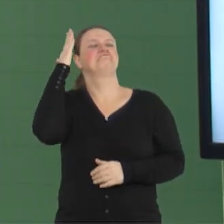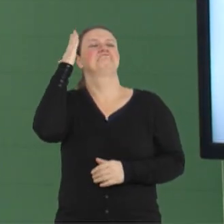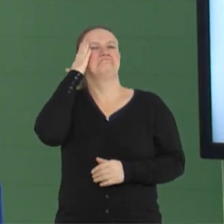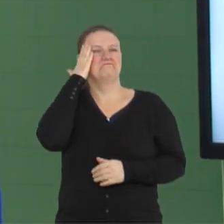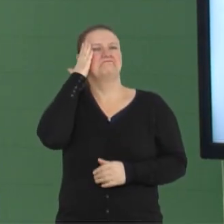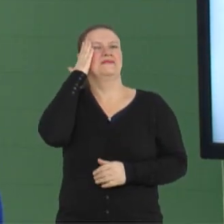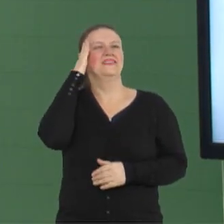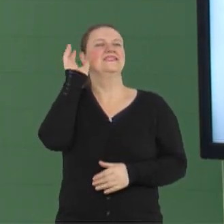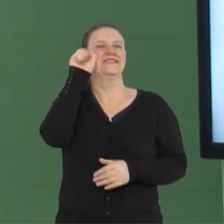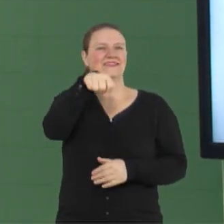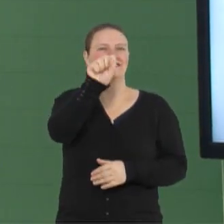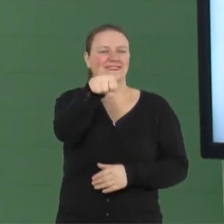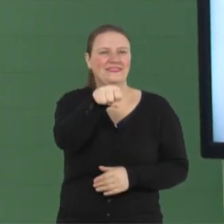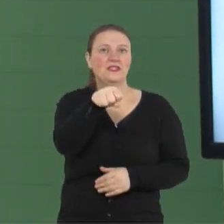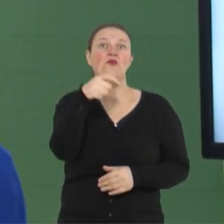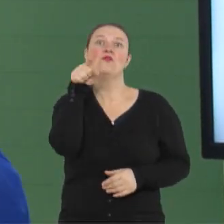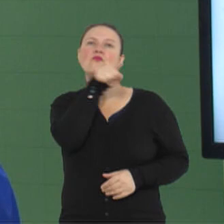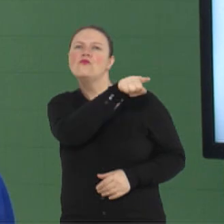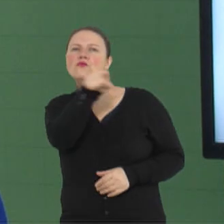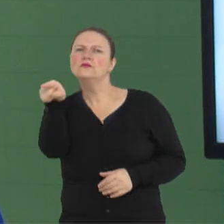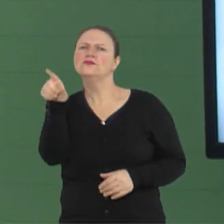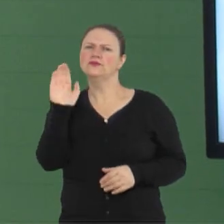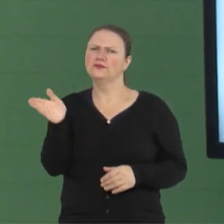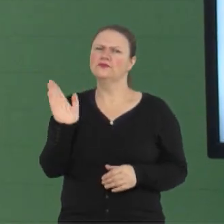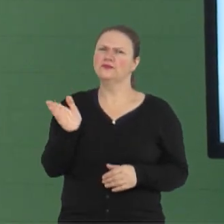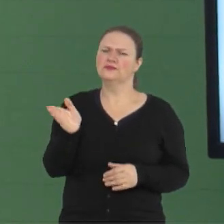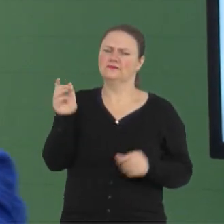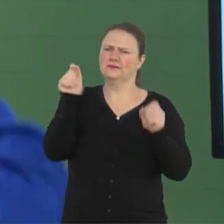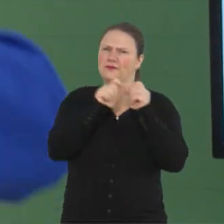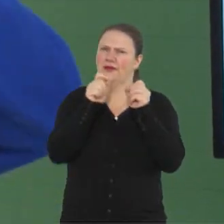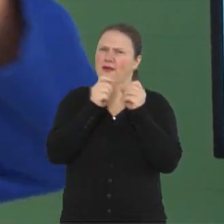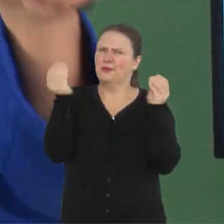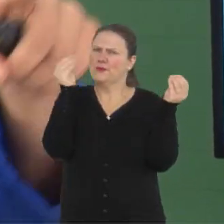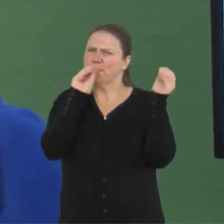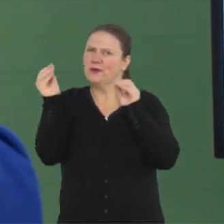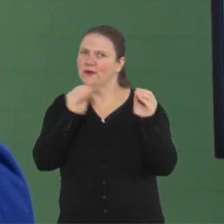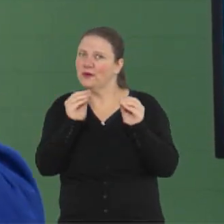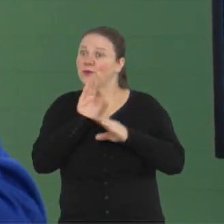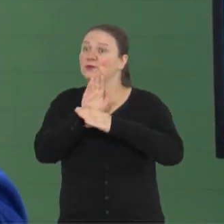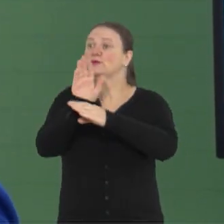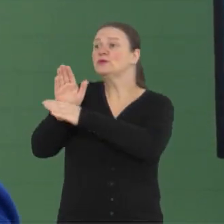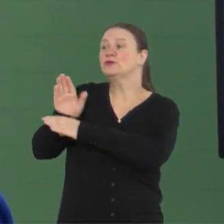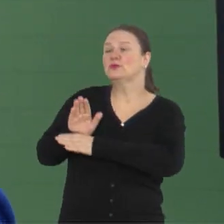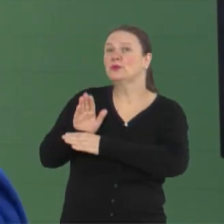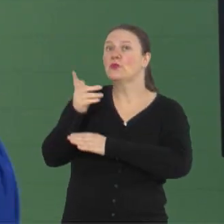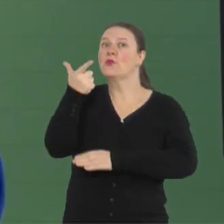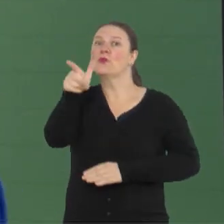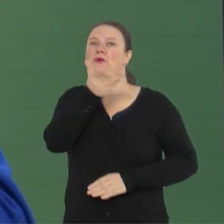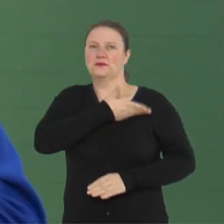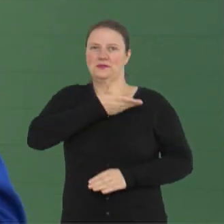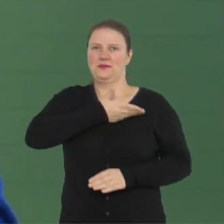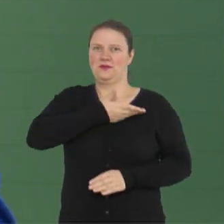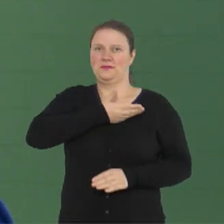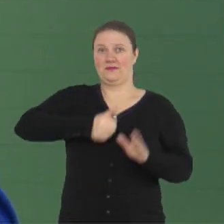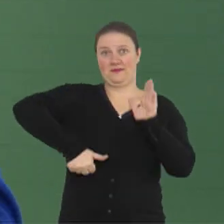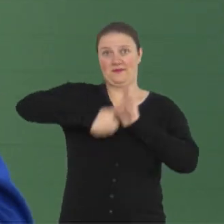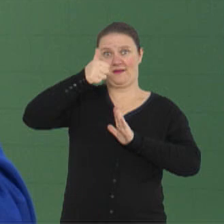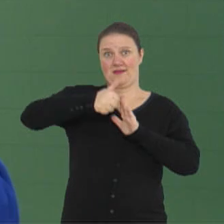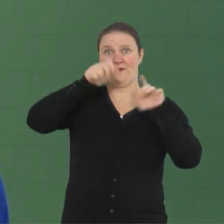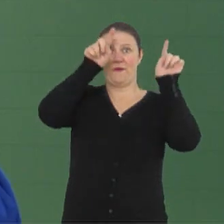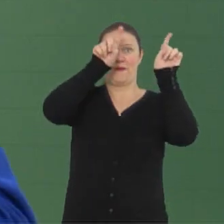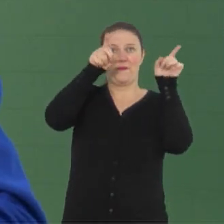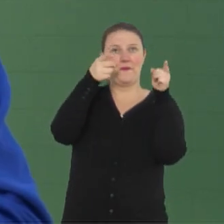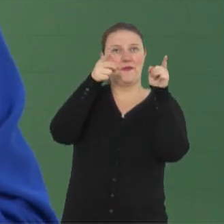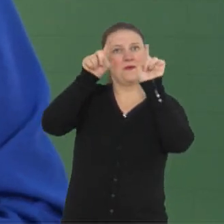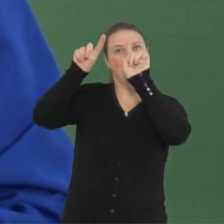está ligadinho comigo, já resolveu? Vamos ajudar os outros amigos a resolver a primeira expressão